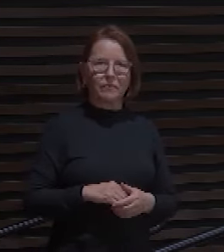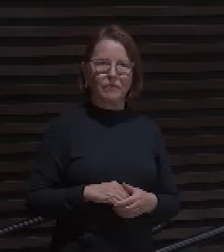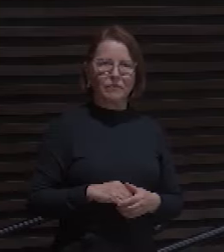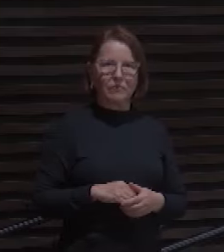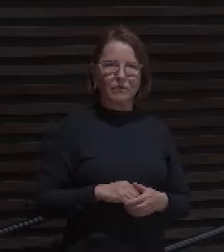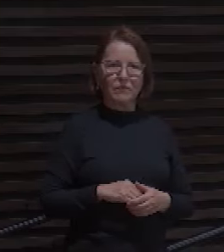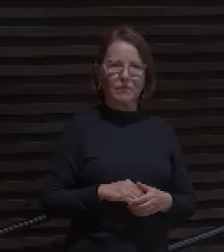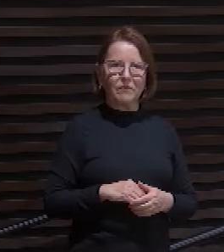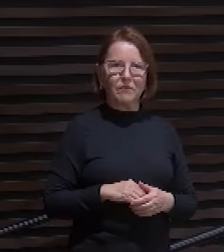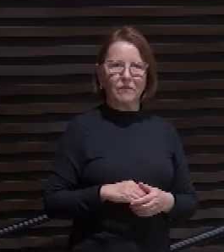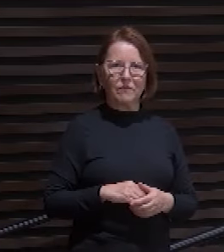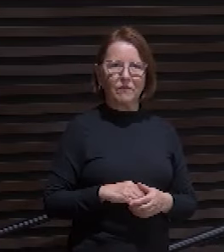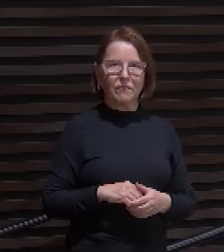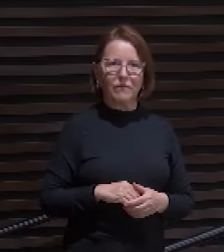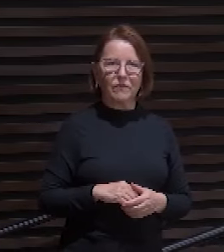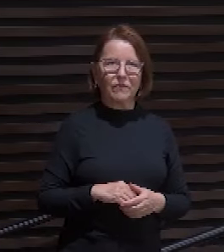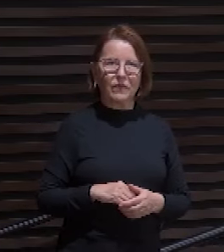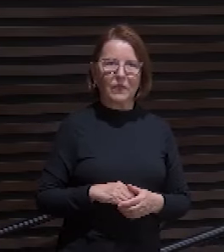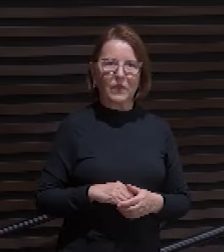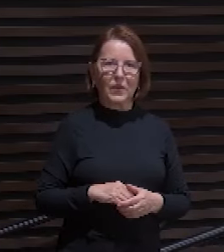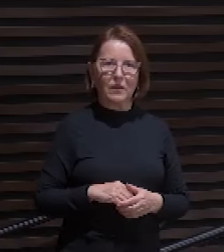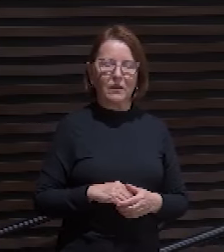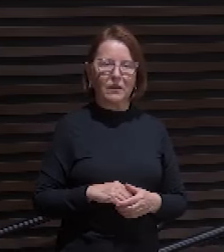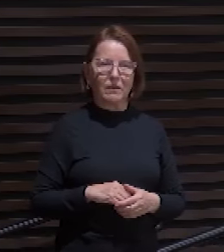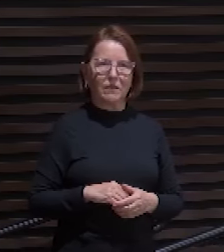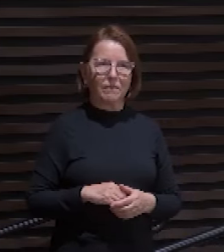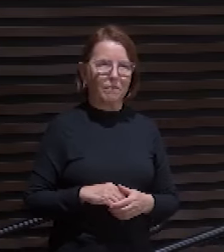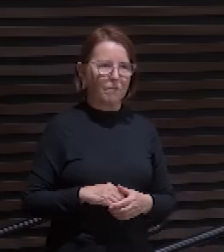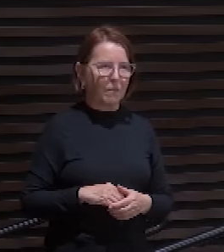2 Coríntios 13:5, não tem?